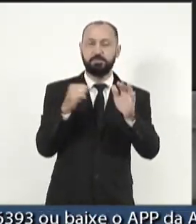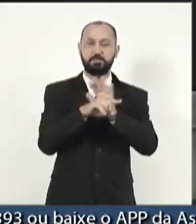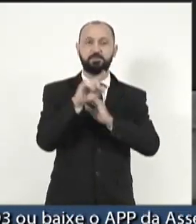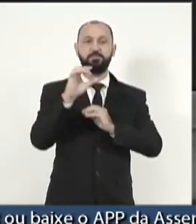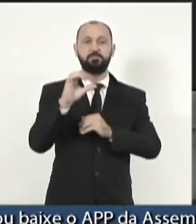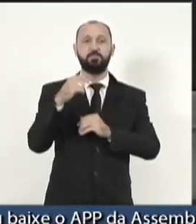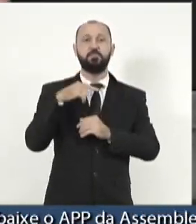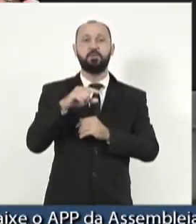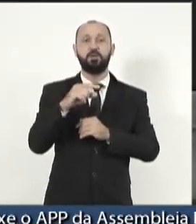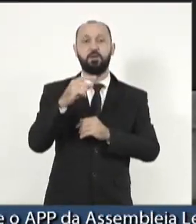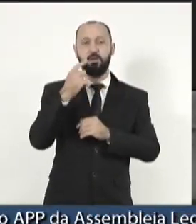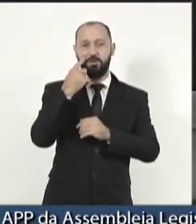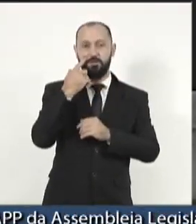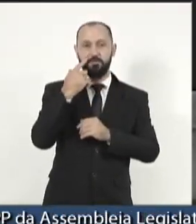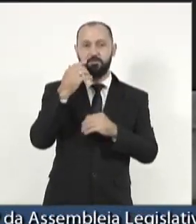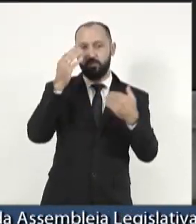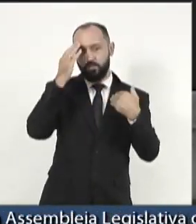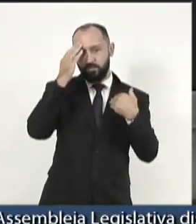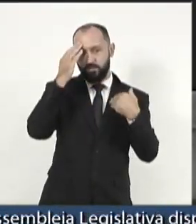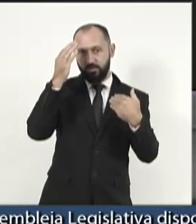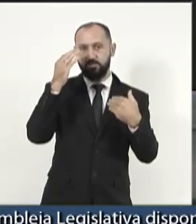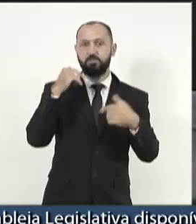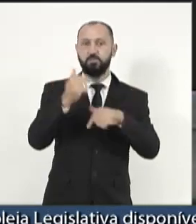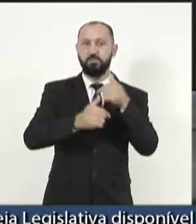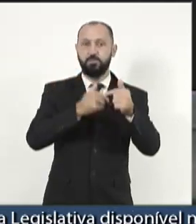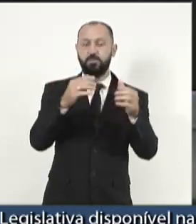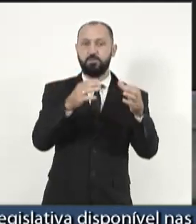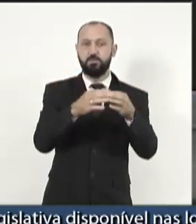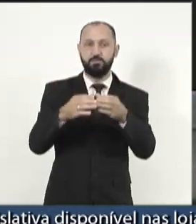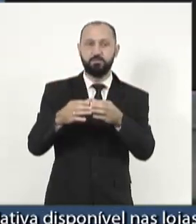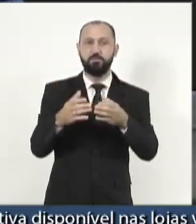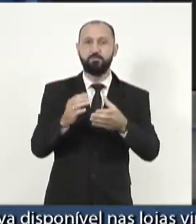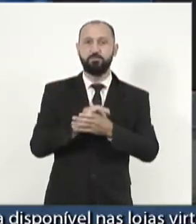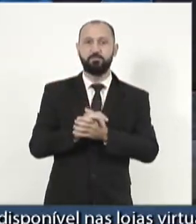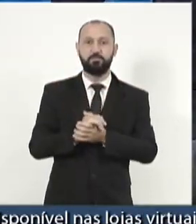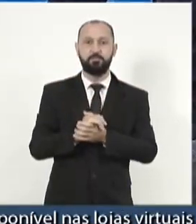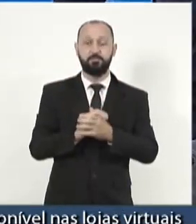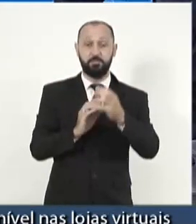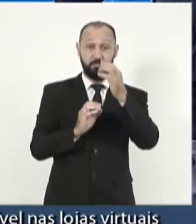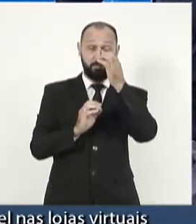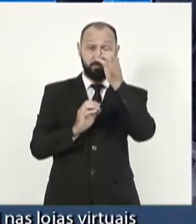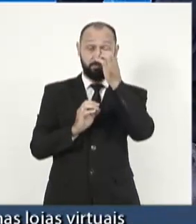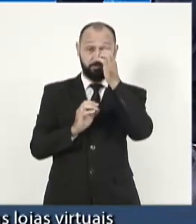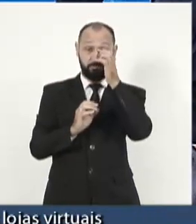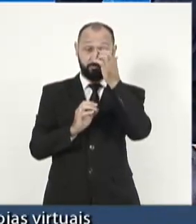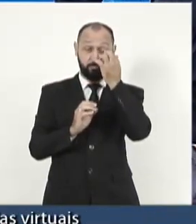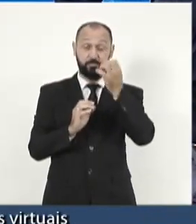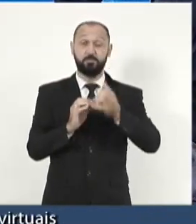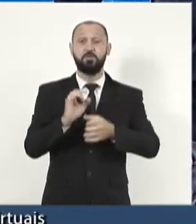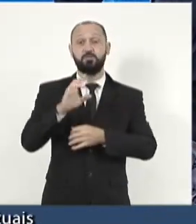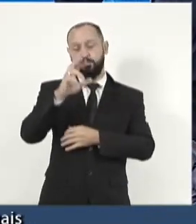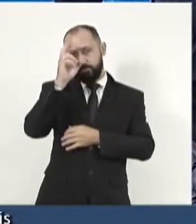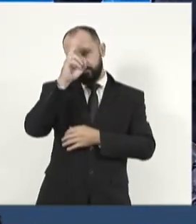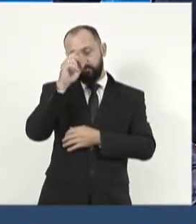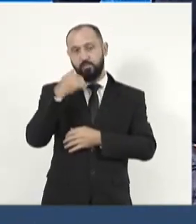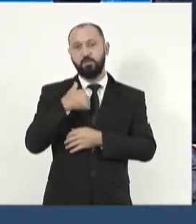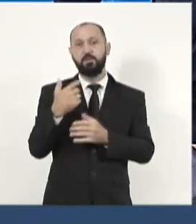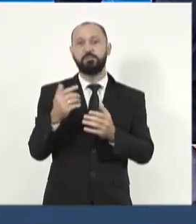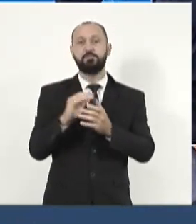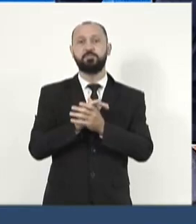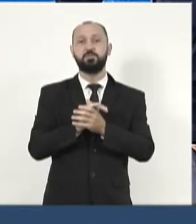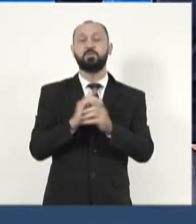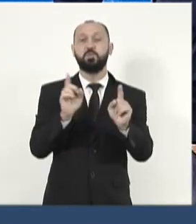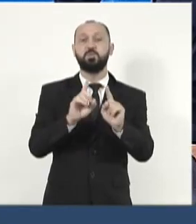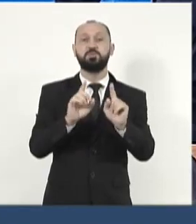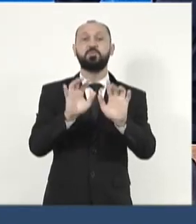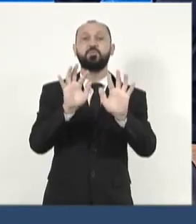Entre nós, se não tivesse tido o questionamento, de repente, do deputado Rafael, do deputado João Henrique, talvez a gente não tivesse